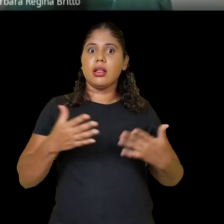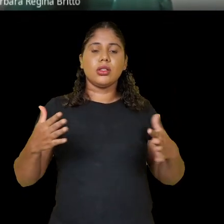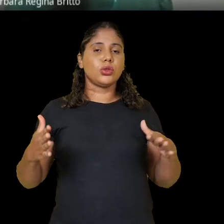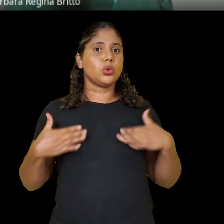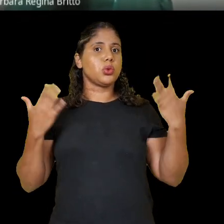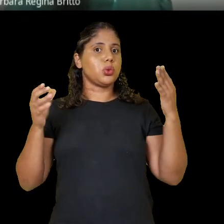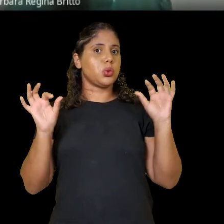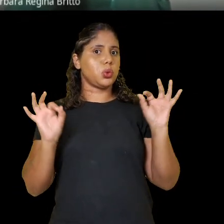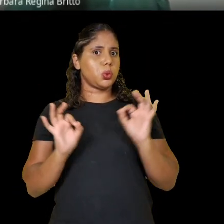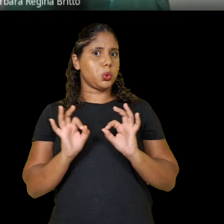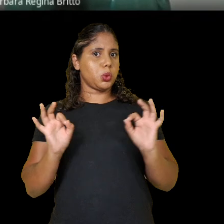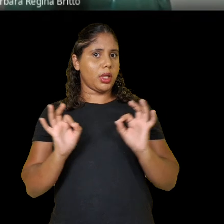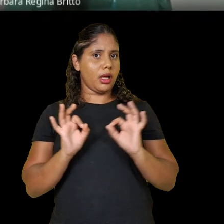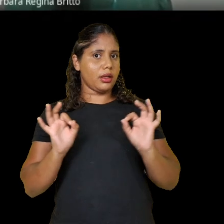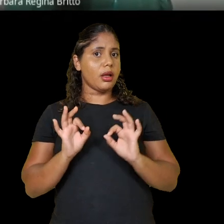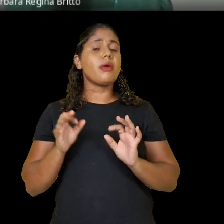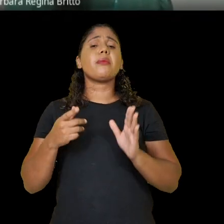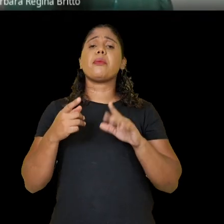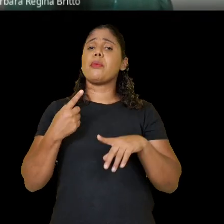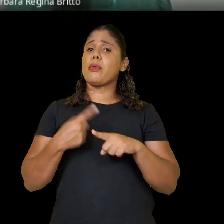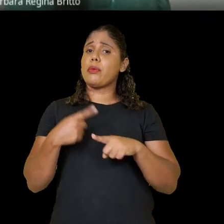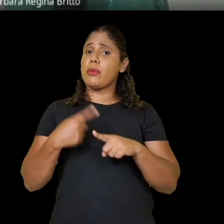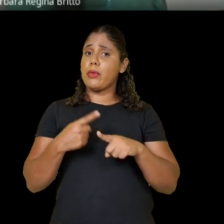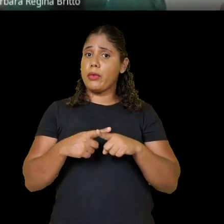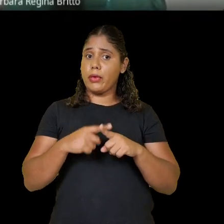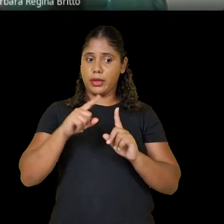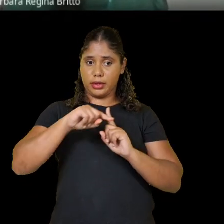pessoa gestante tinha uma secreção